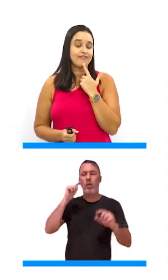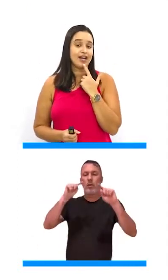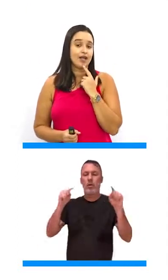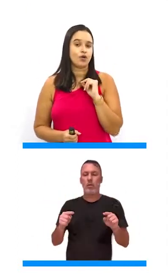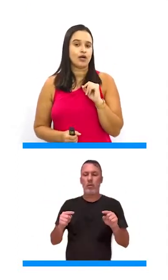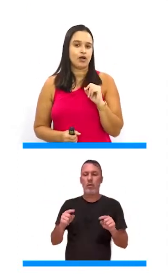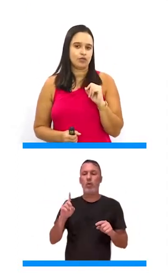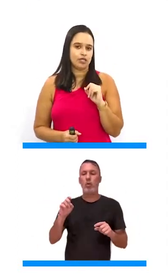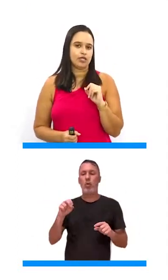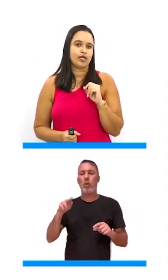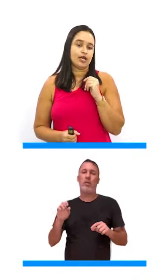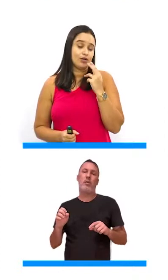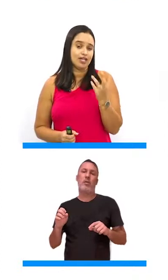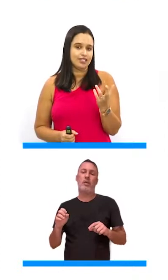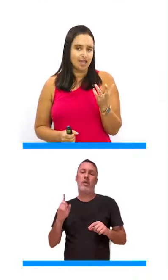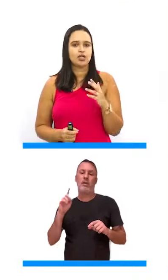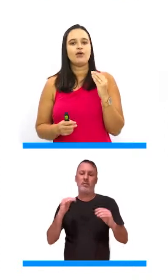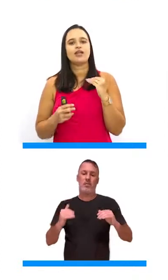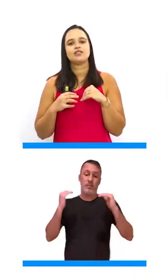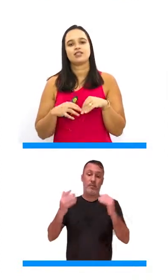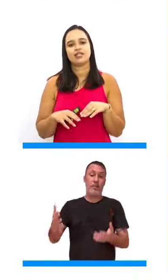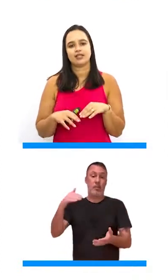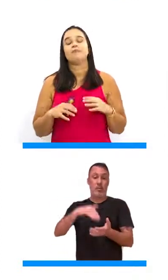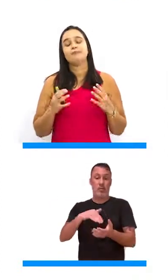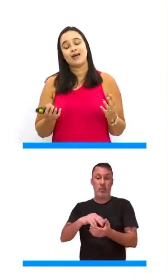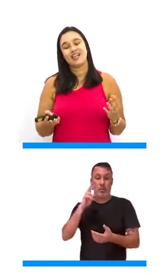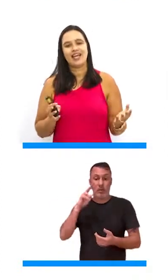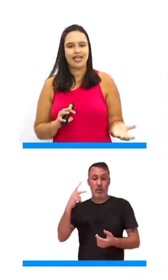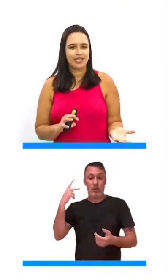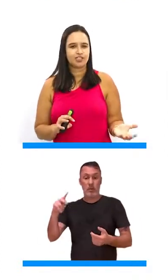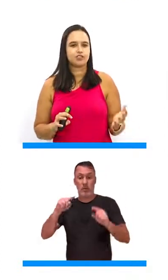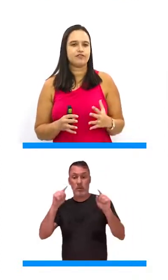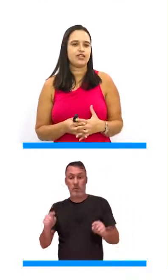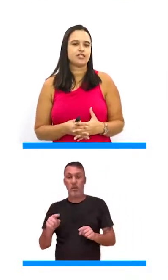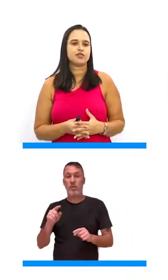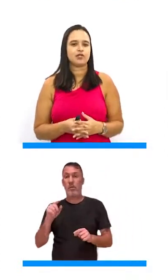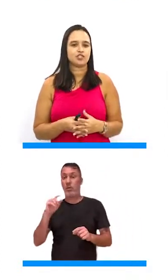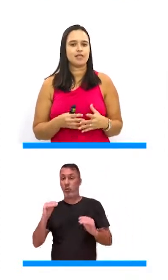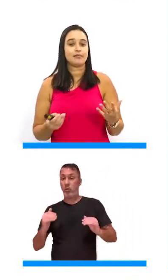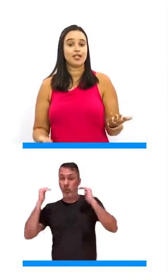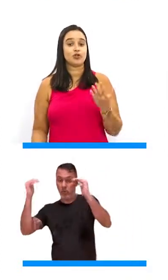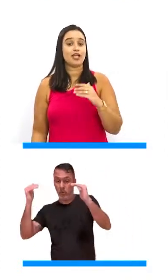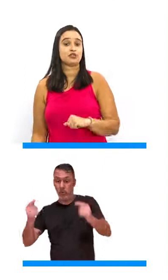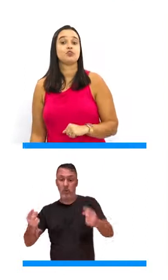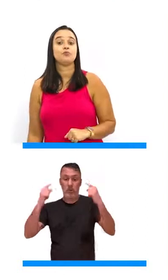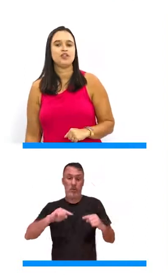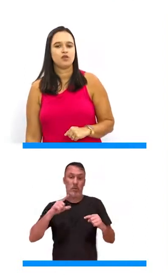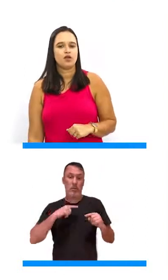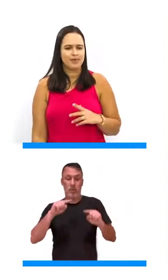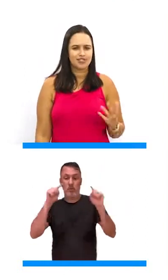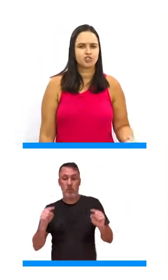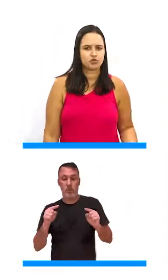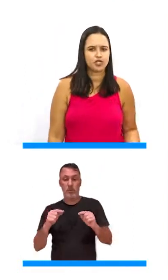a fala oral, né? A oralidade, não a escrita. Pela regra, a gente deveria ser o candidato é mais honesto que o